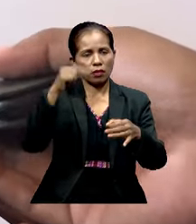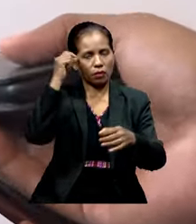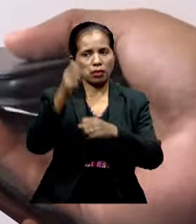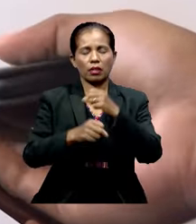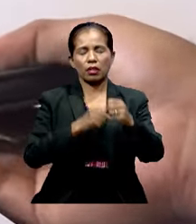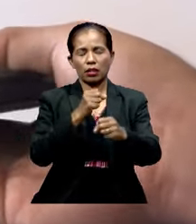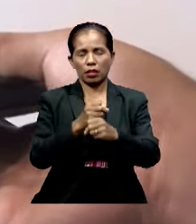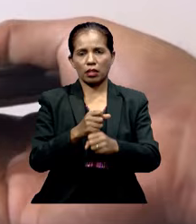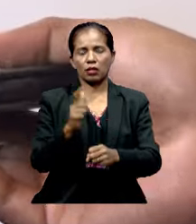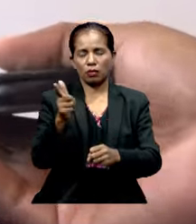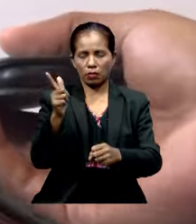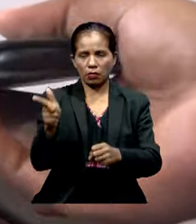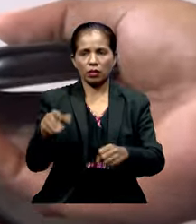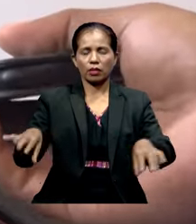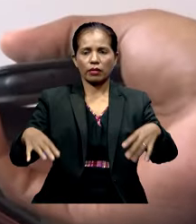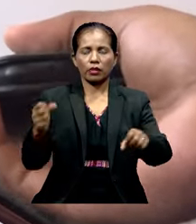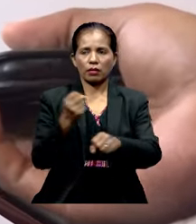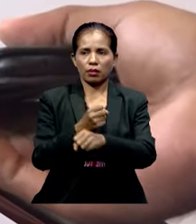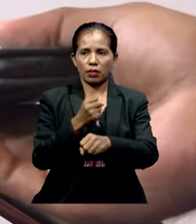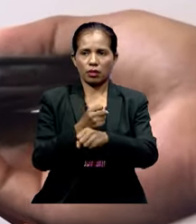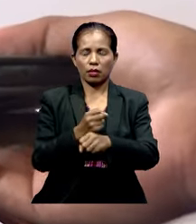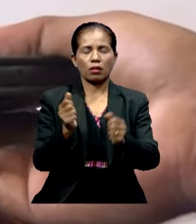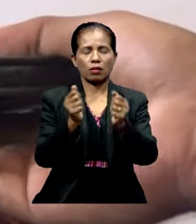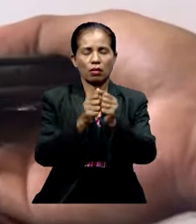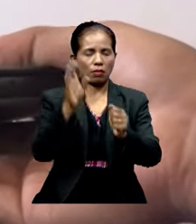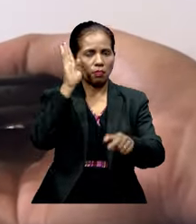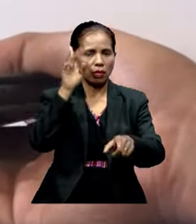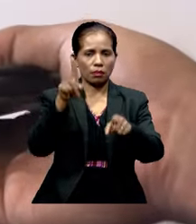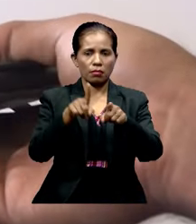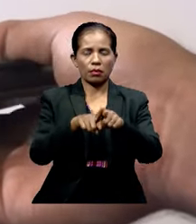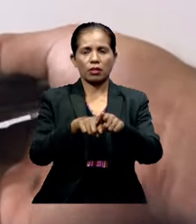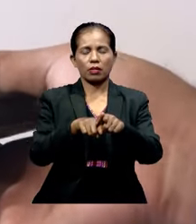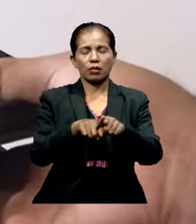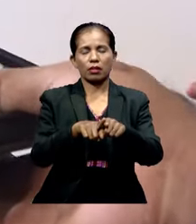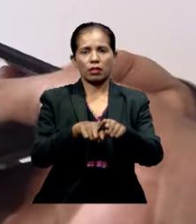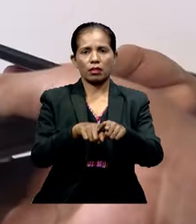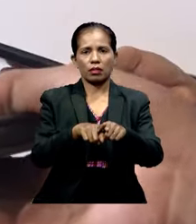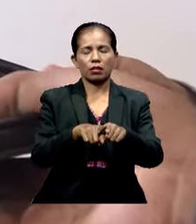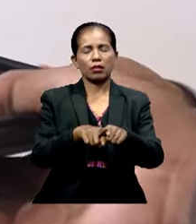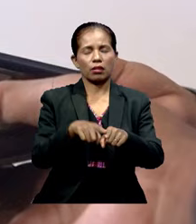serviço, uma casa, Mambote Senana, e a CNRT,